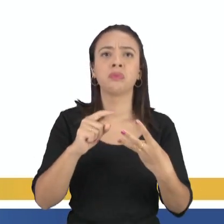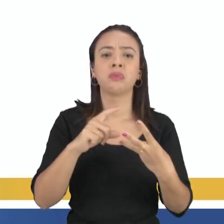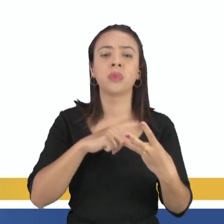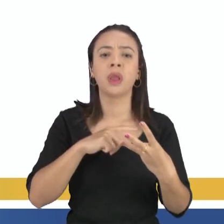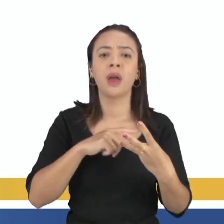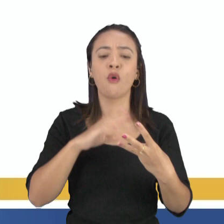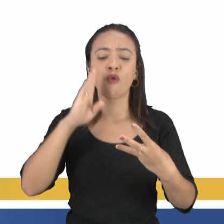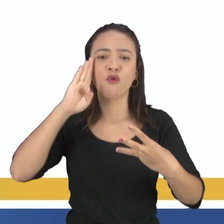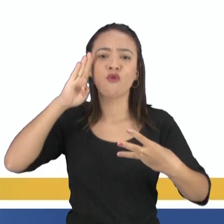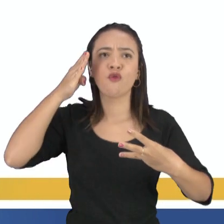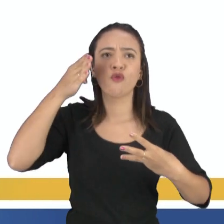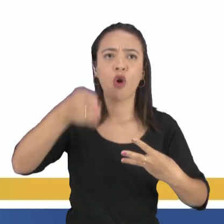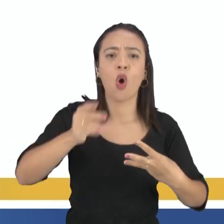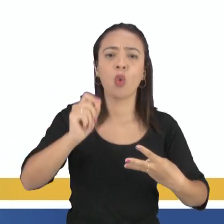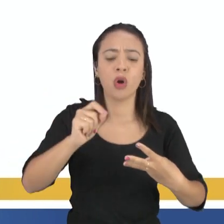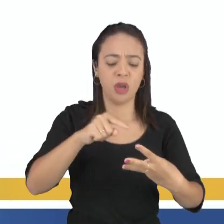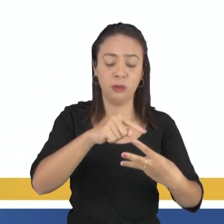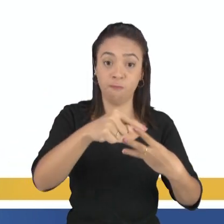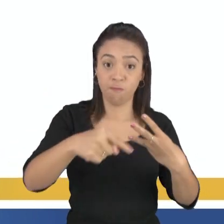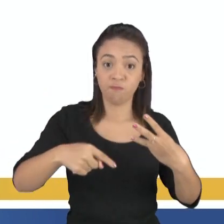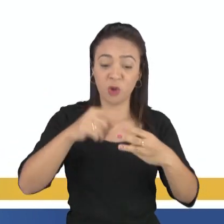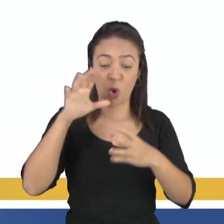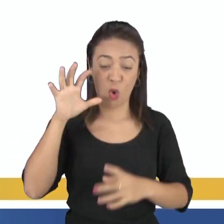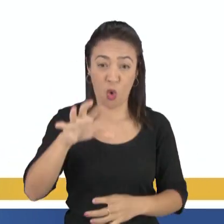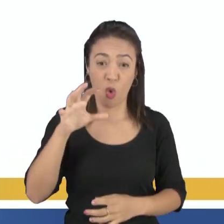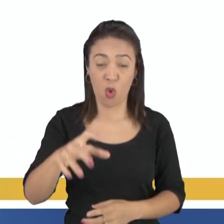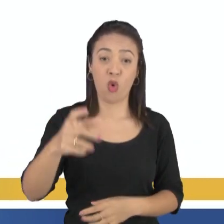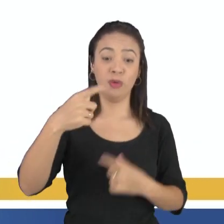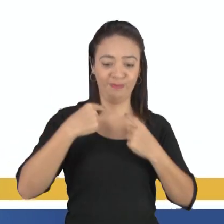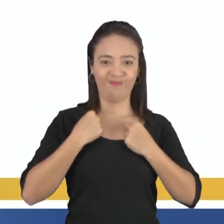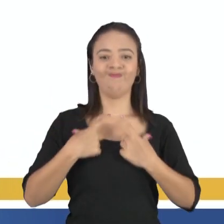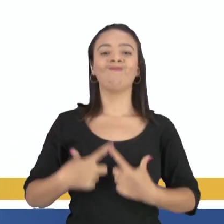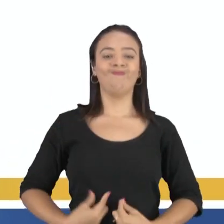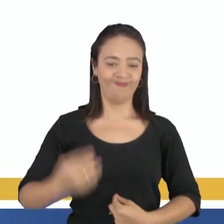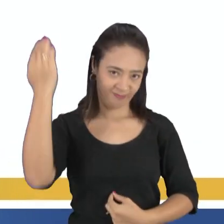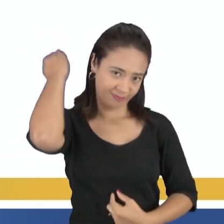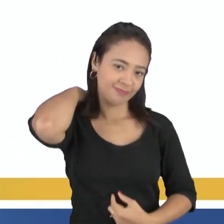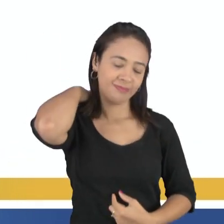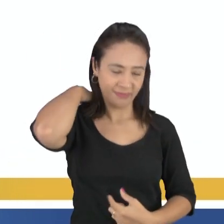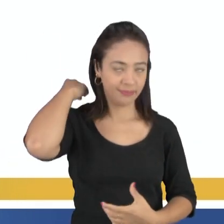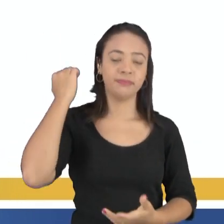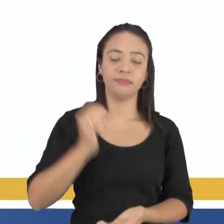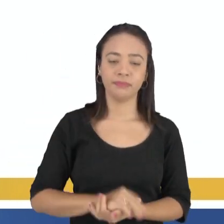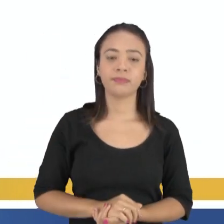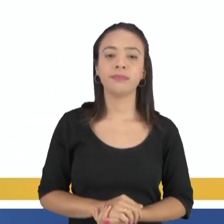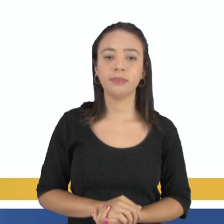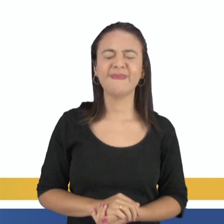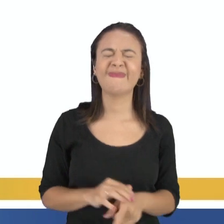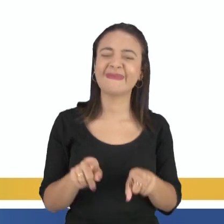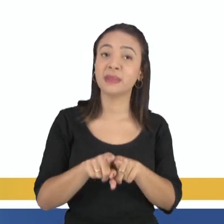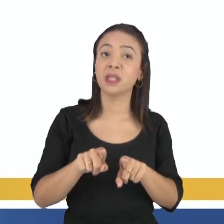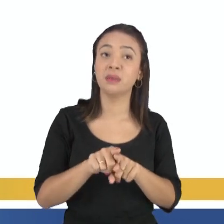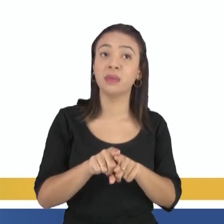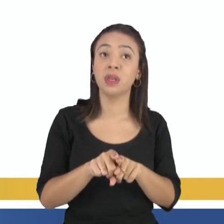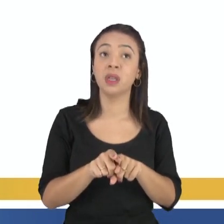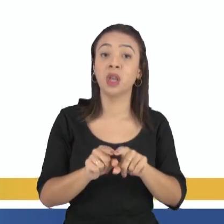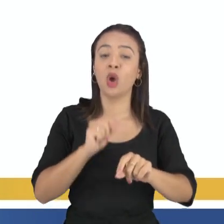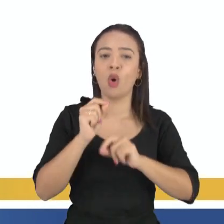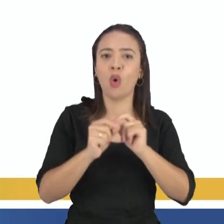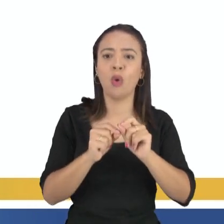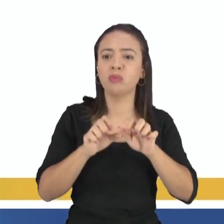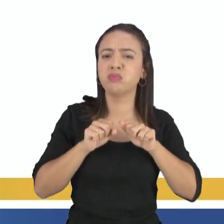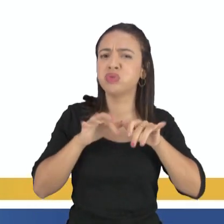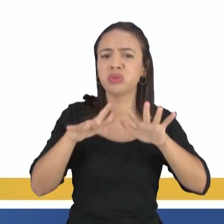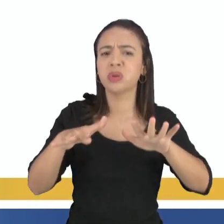que órgão? Os pulmões, tá bom? E aí, como é que se dá a forma, como é que se